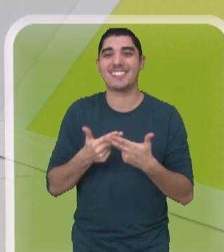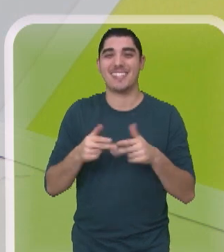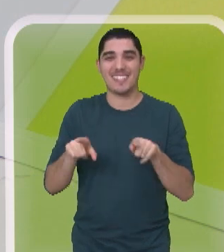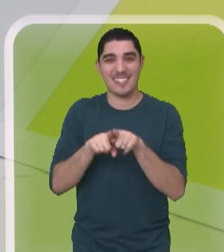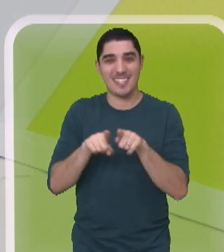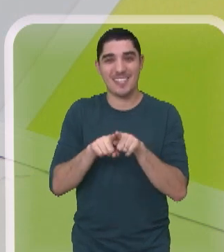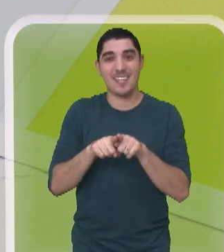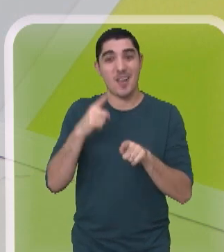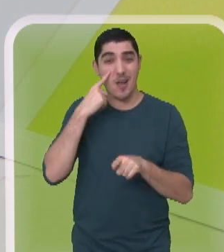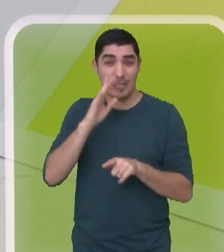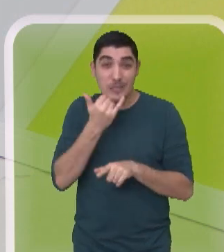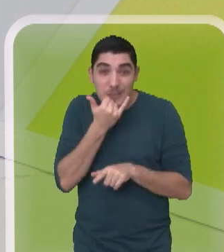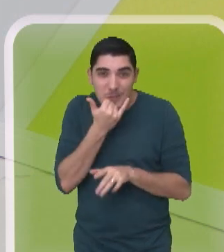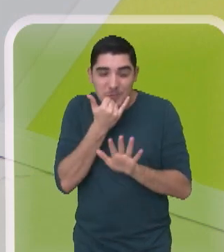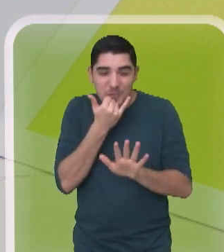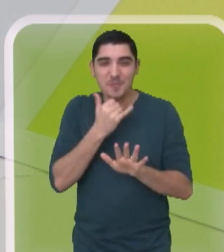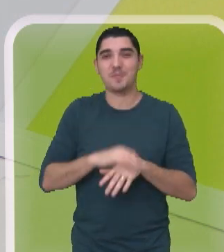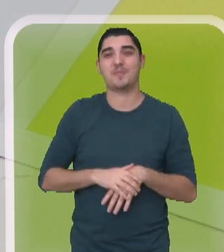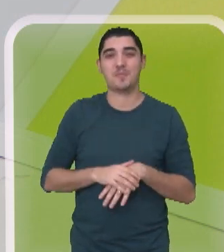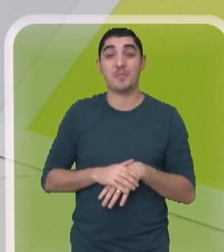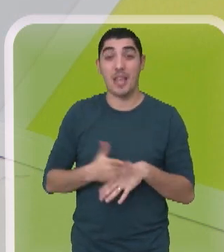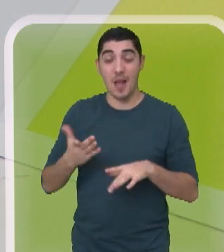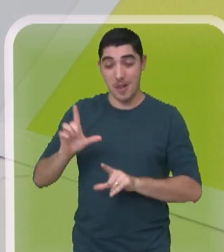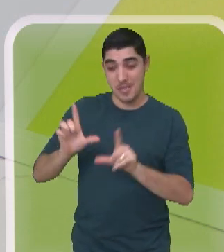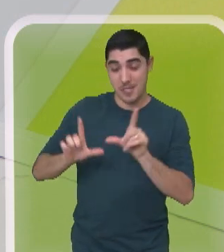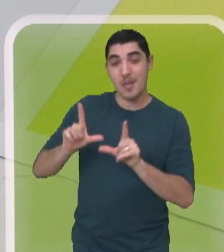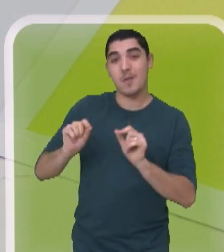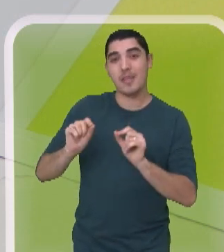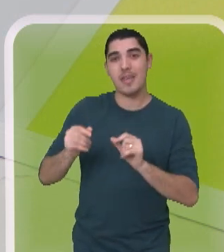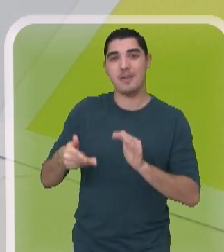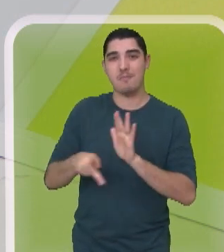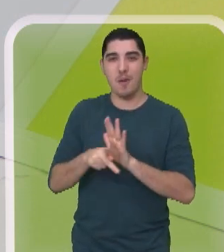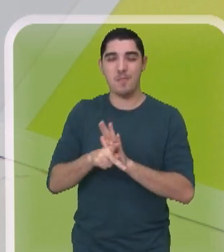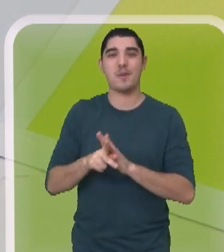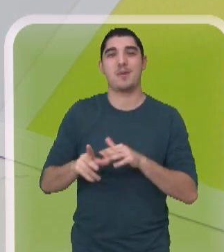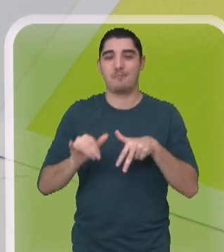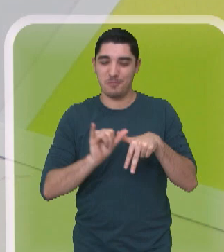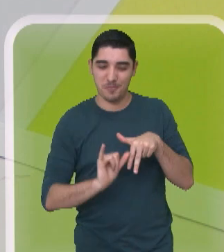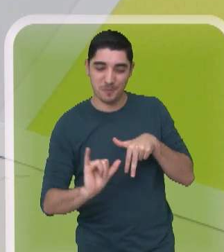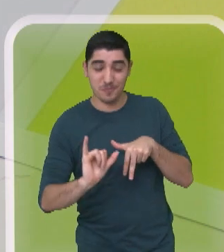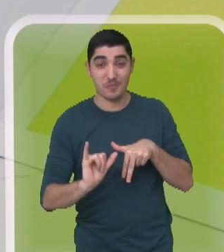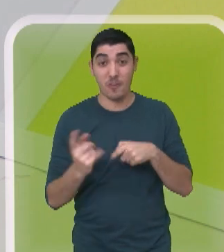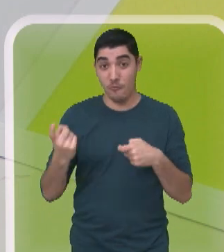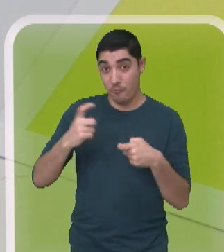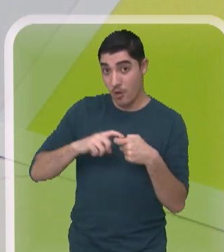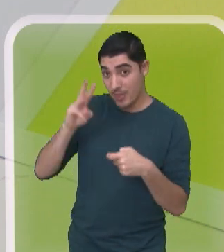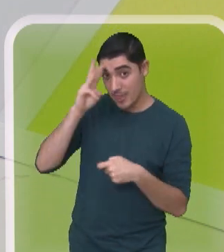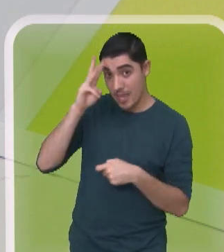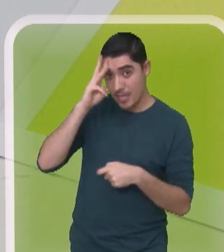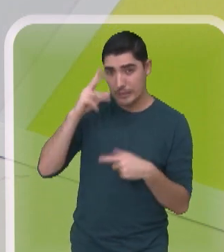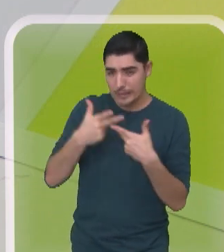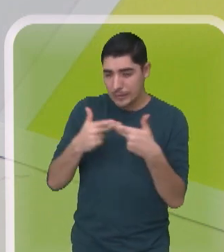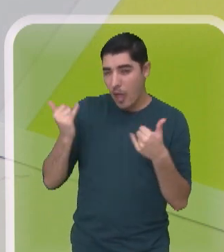agora, com o programa Com a Palavra. E a gente volta na terça-feira